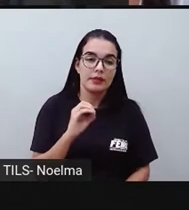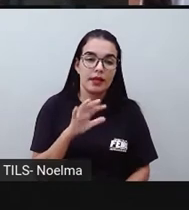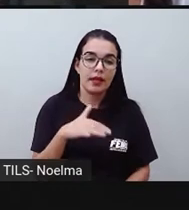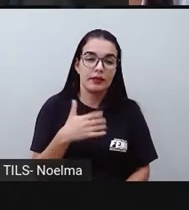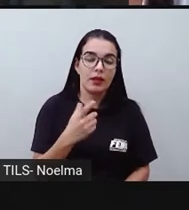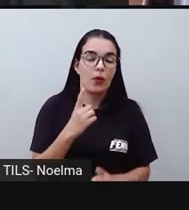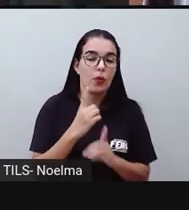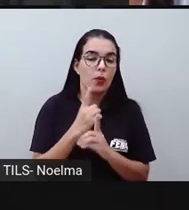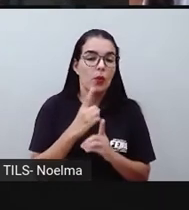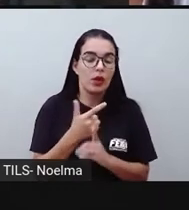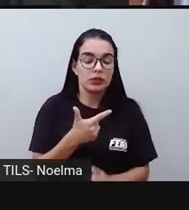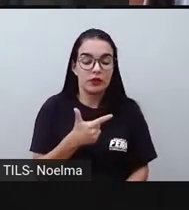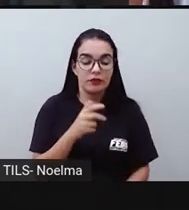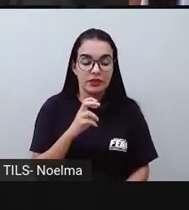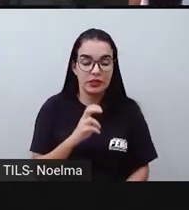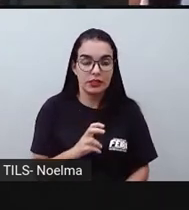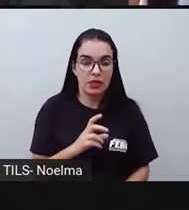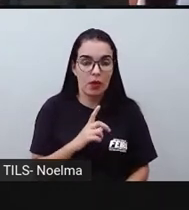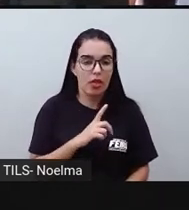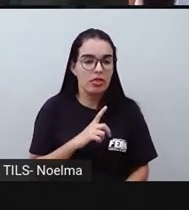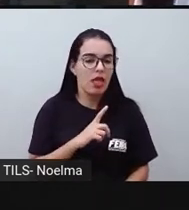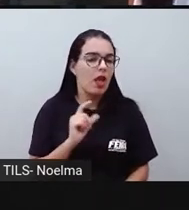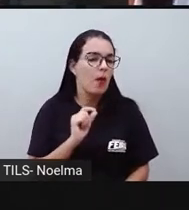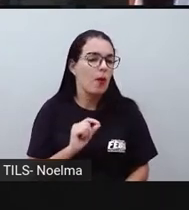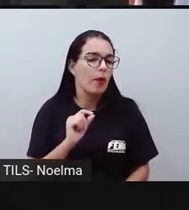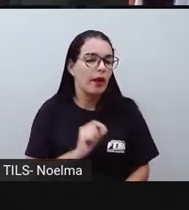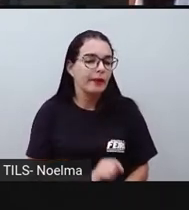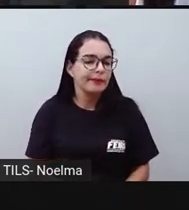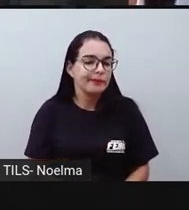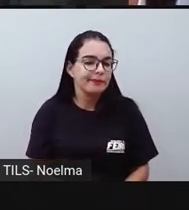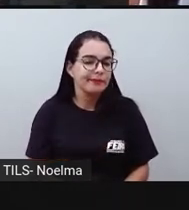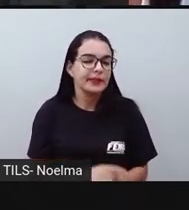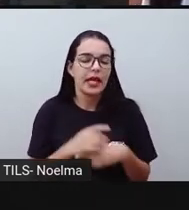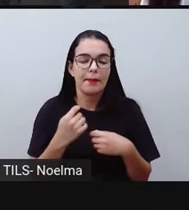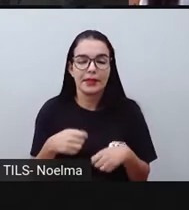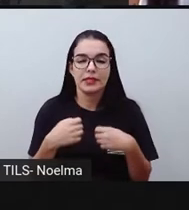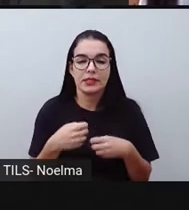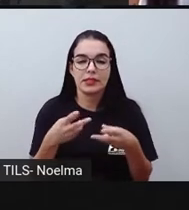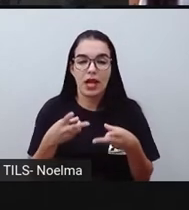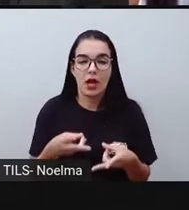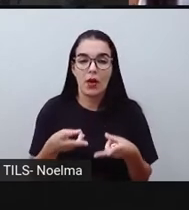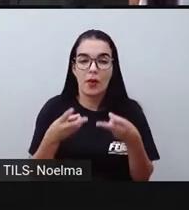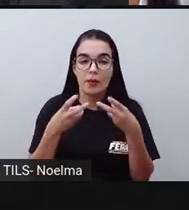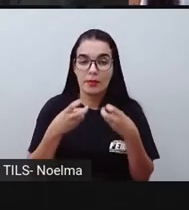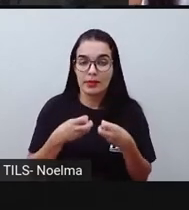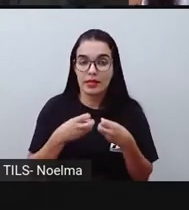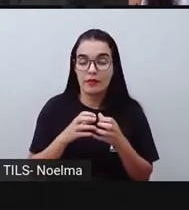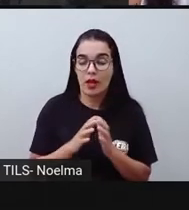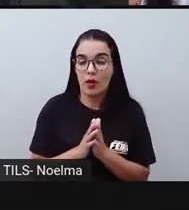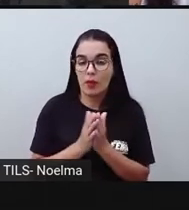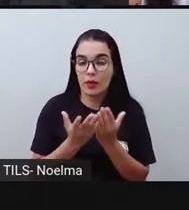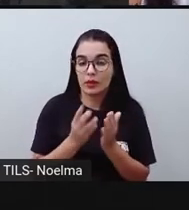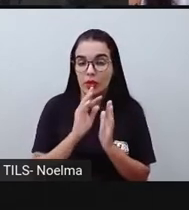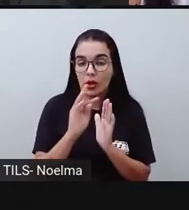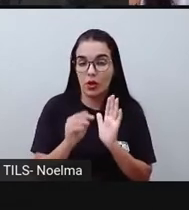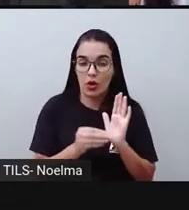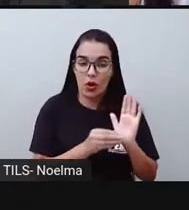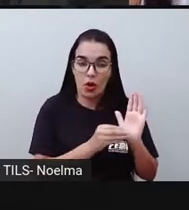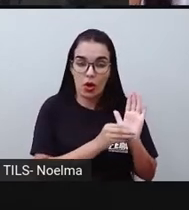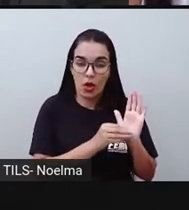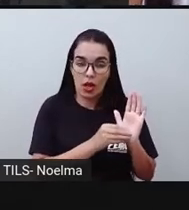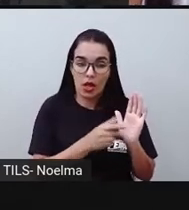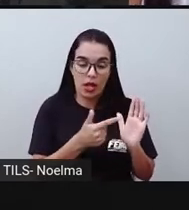esse valor de 25, a gente precisa observar que quando eu coloco aqui esse